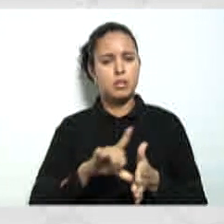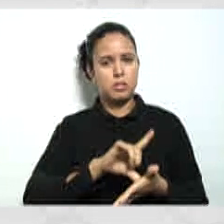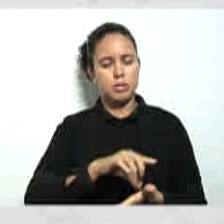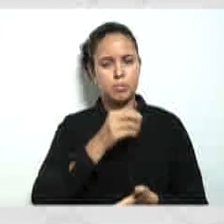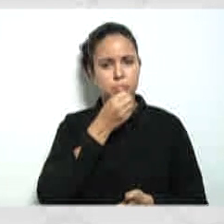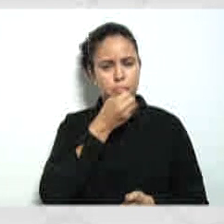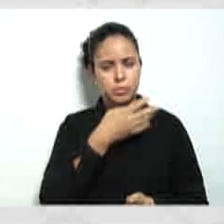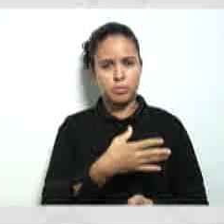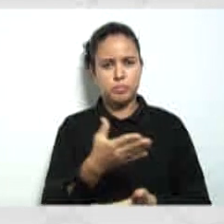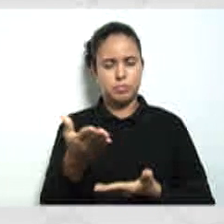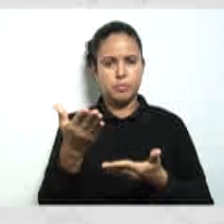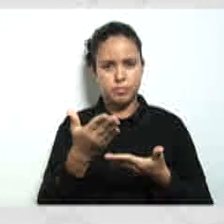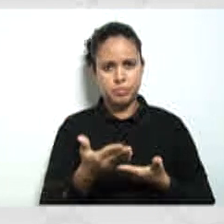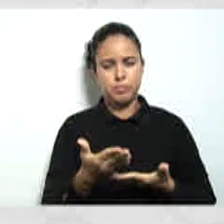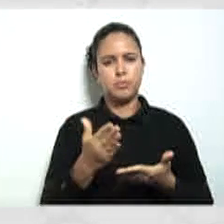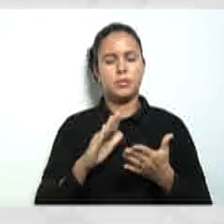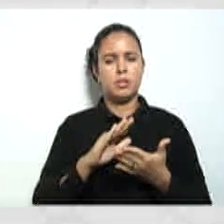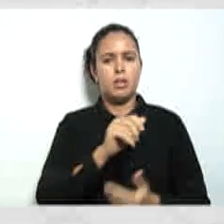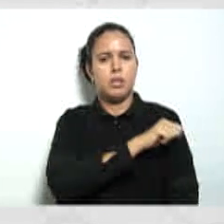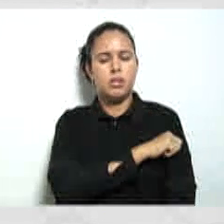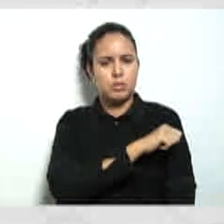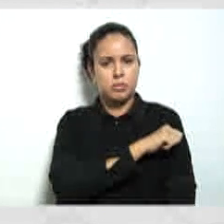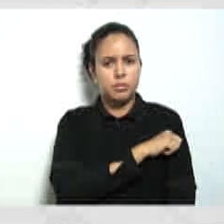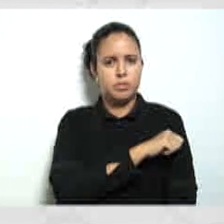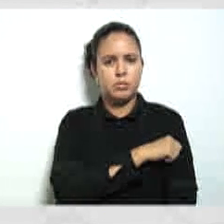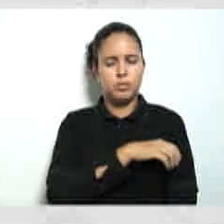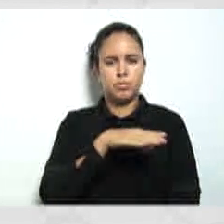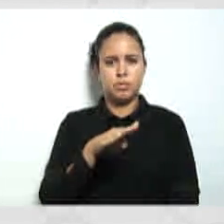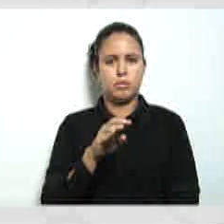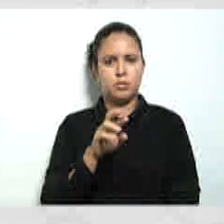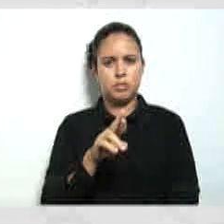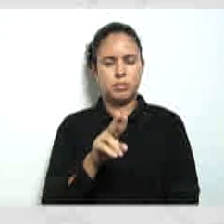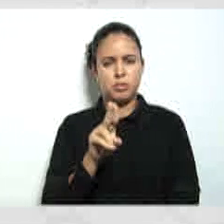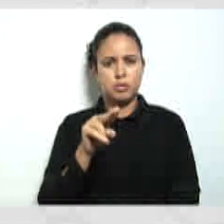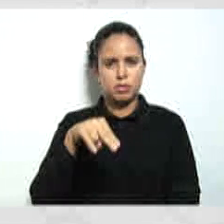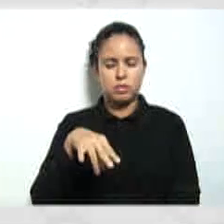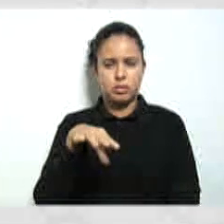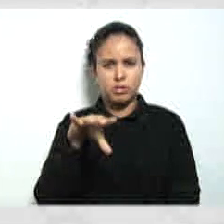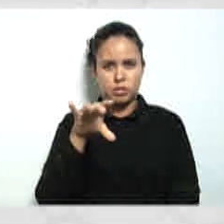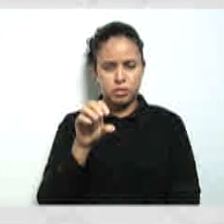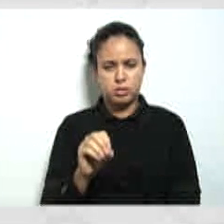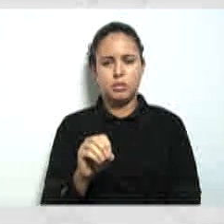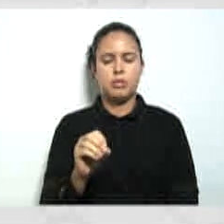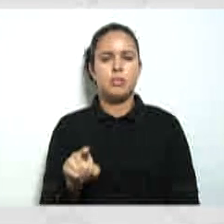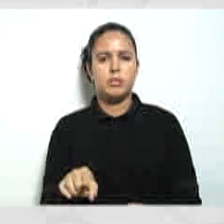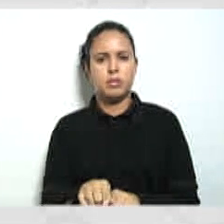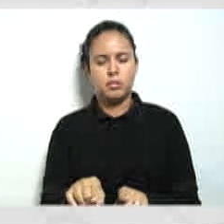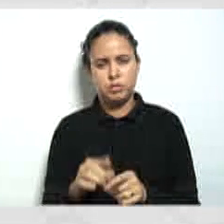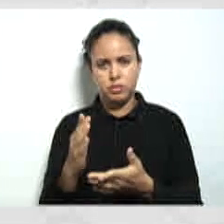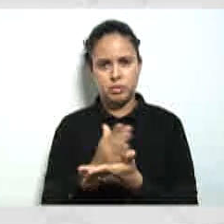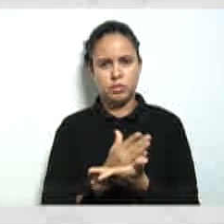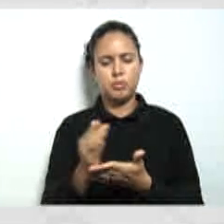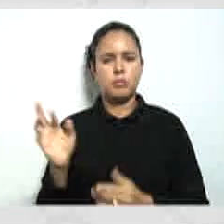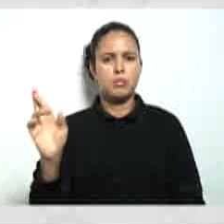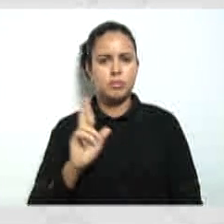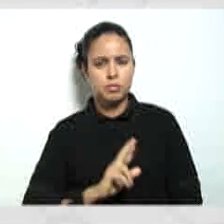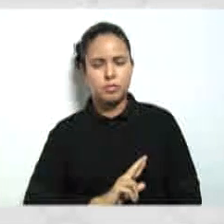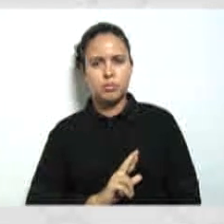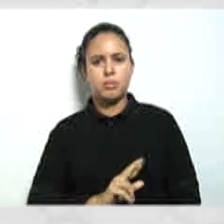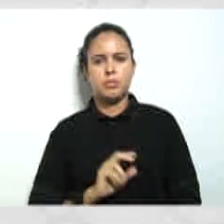Bruno, que está vindo de Ji-Paraná para a escola em Burana. Seja bem-vindo, né? Nós temos algumas respostas aqui